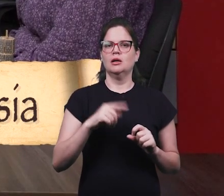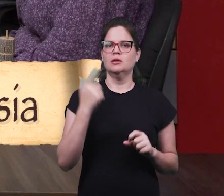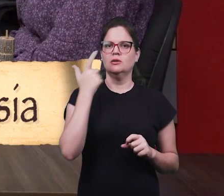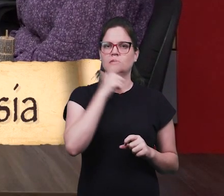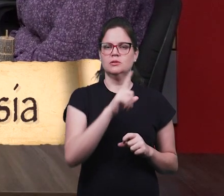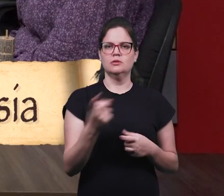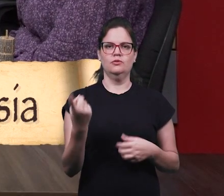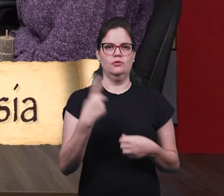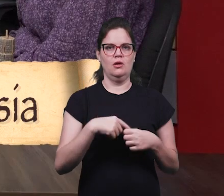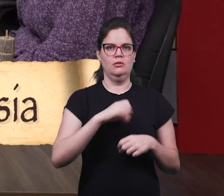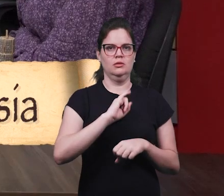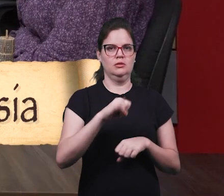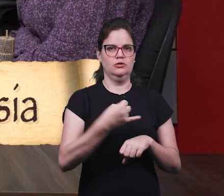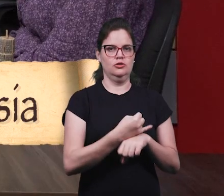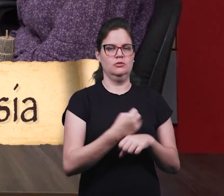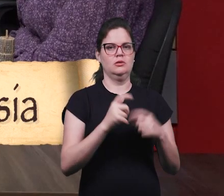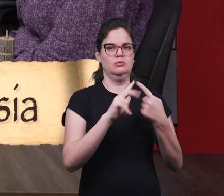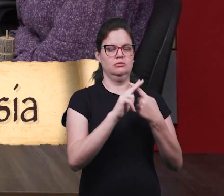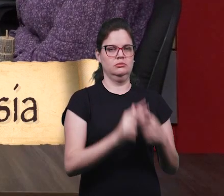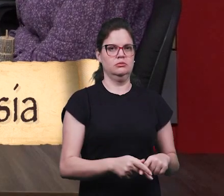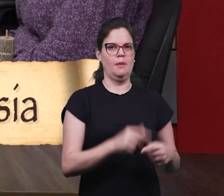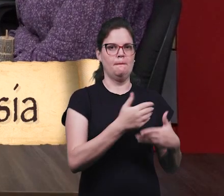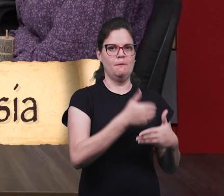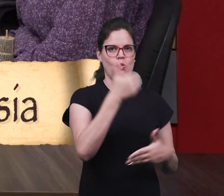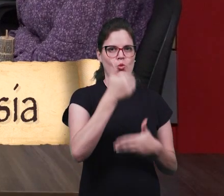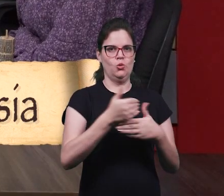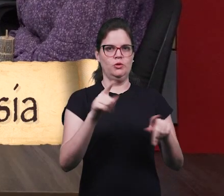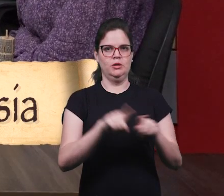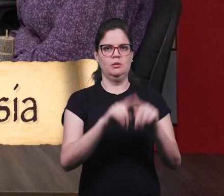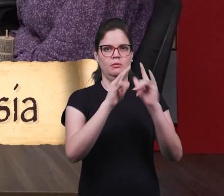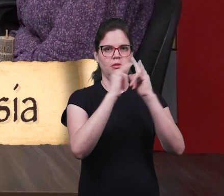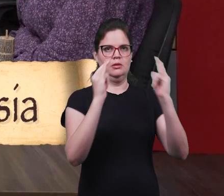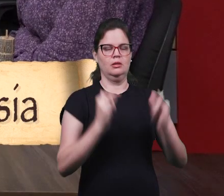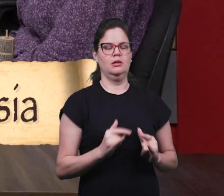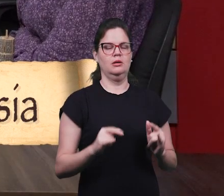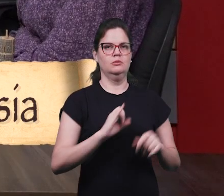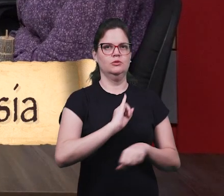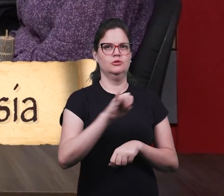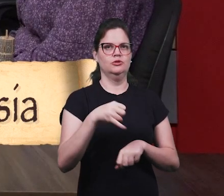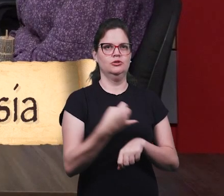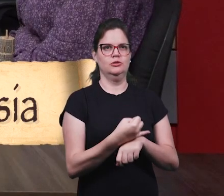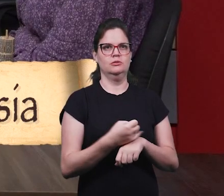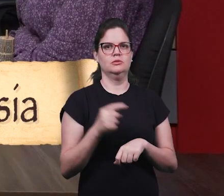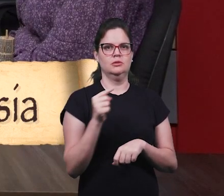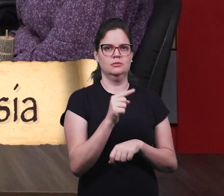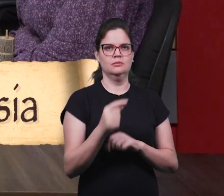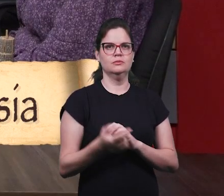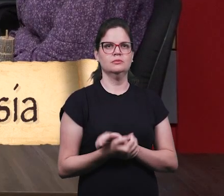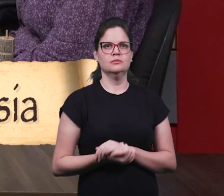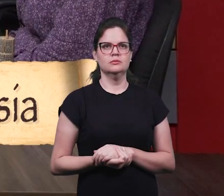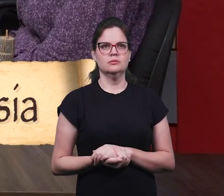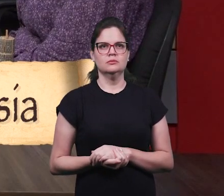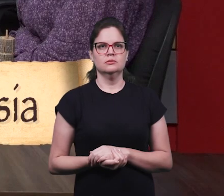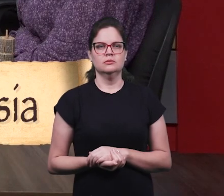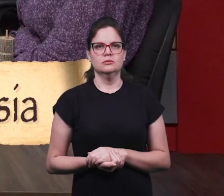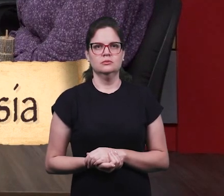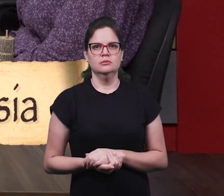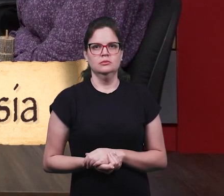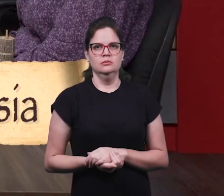foram reconduzidos à terra, reedificaram os muros e o templo de